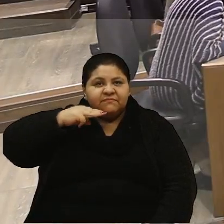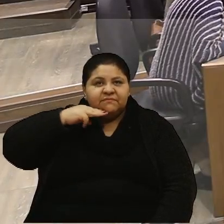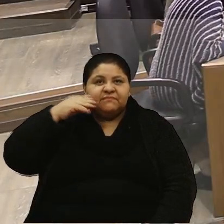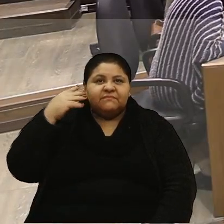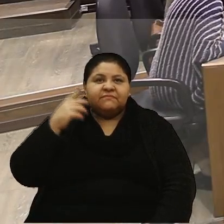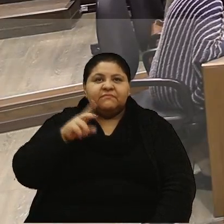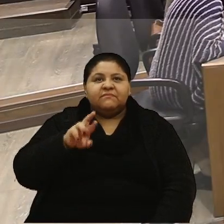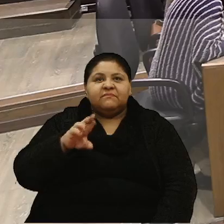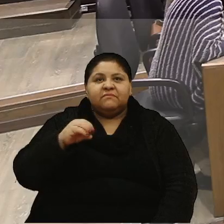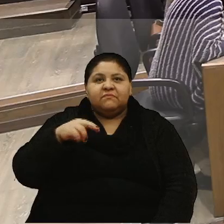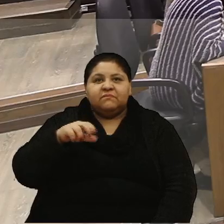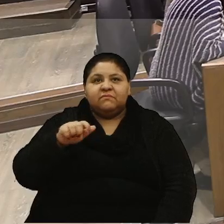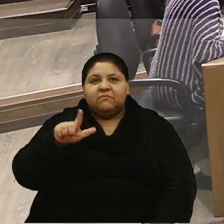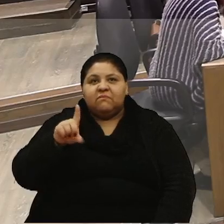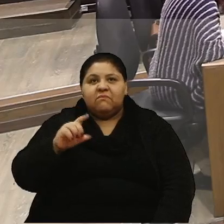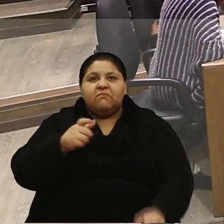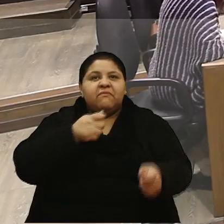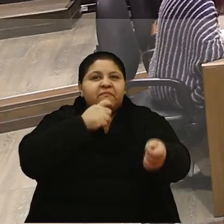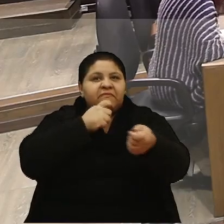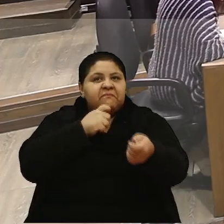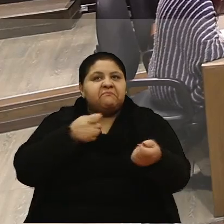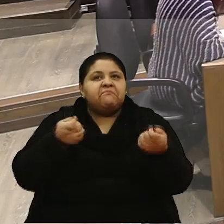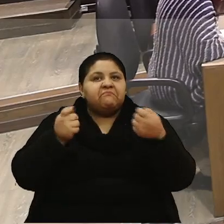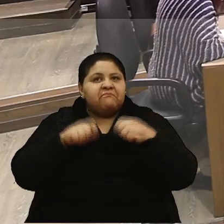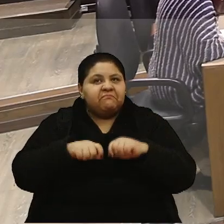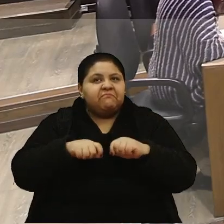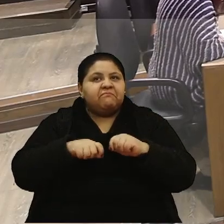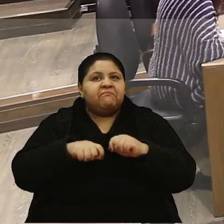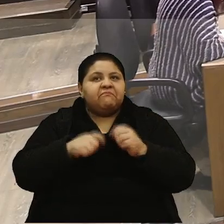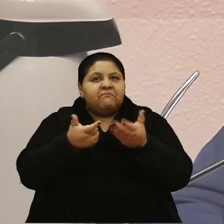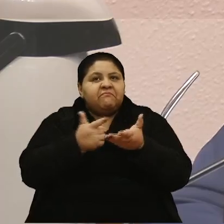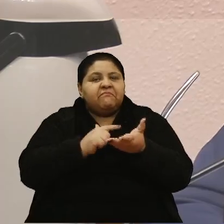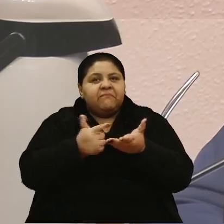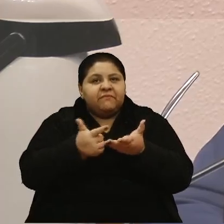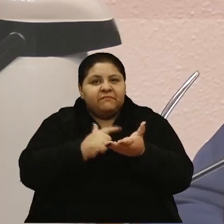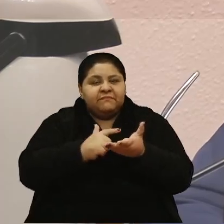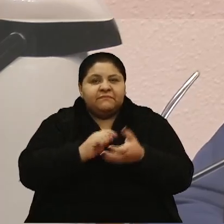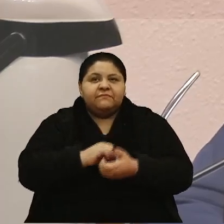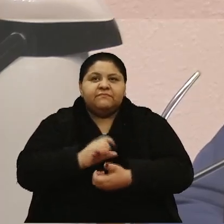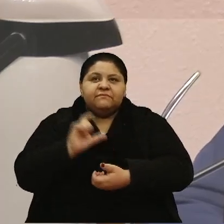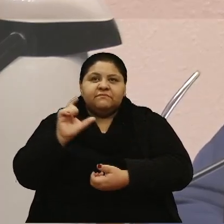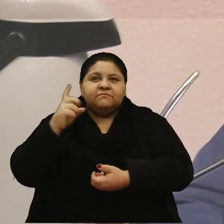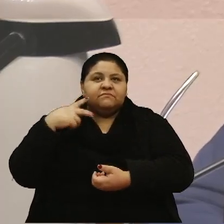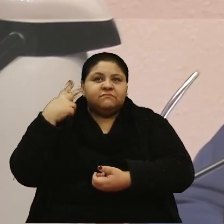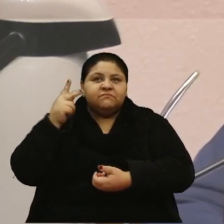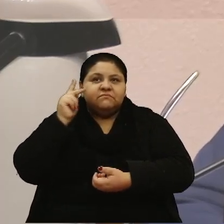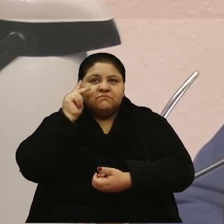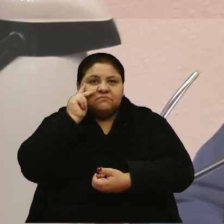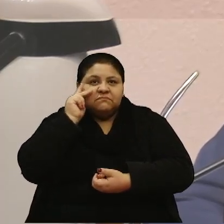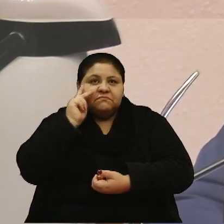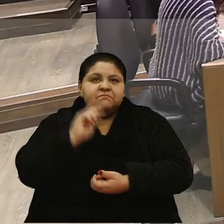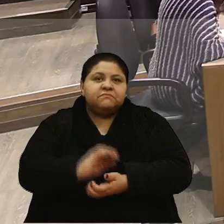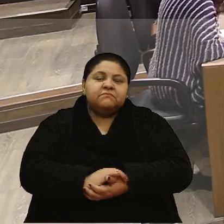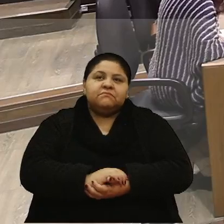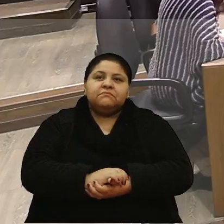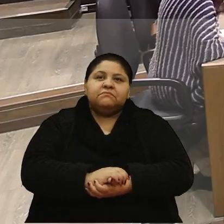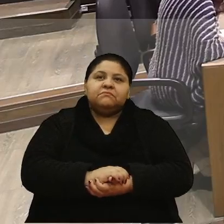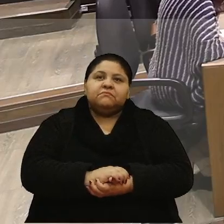ao Ronaldo, jornalista, muito competente pelo lançamento do livro. Com a palavra, o vereador Cláudio Libardi.